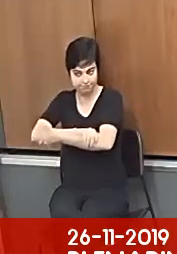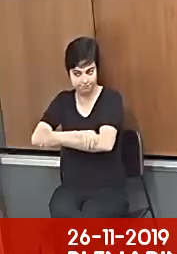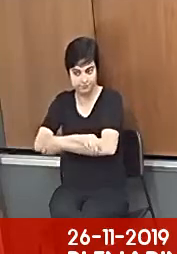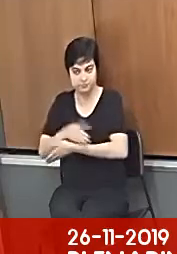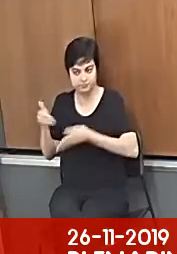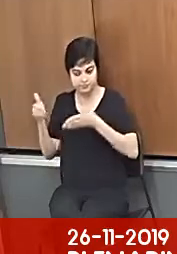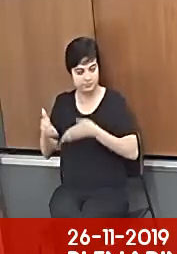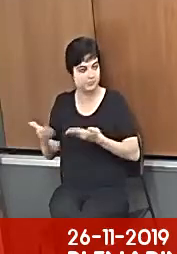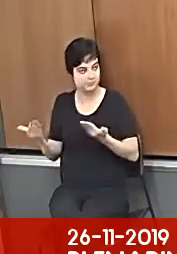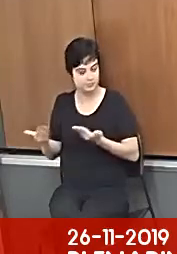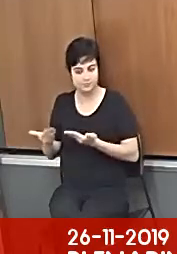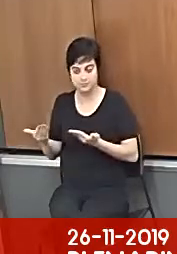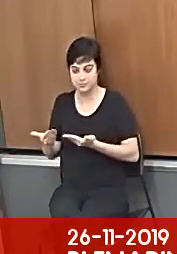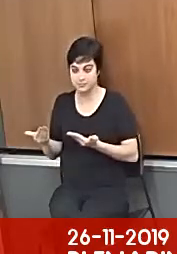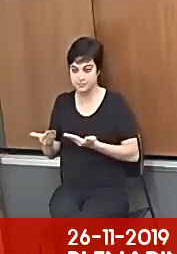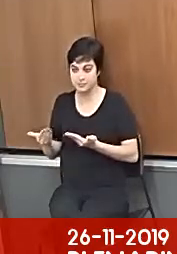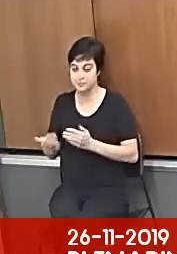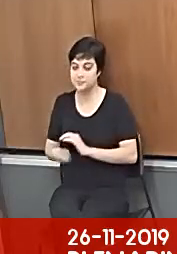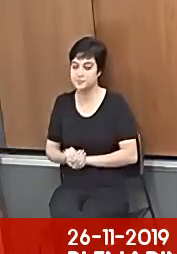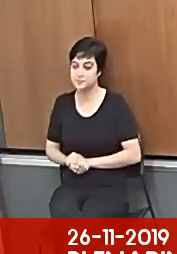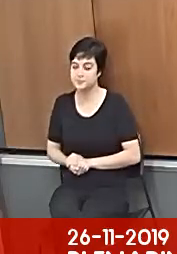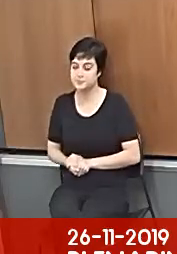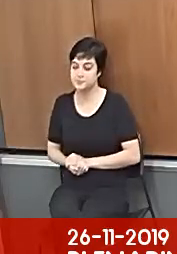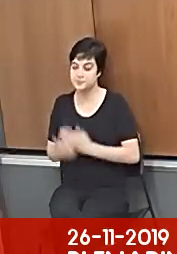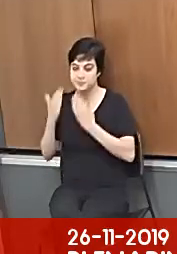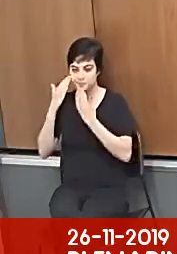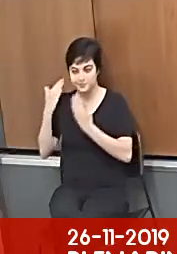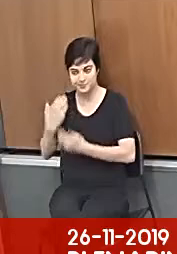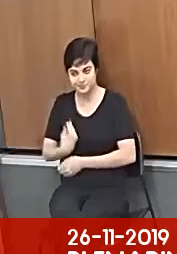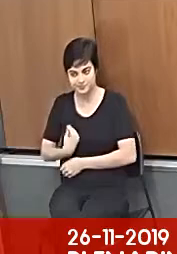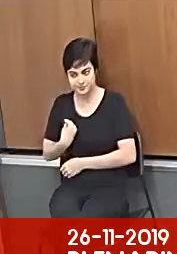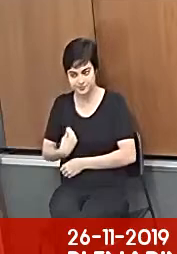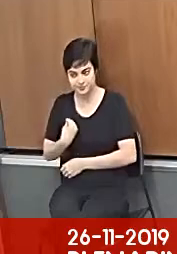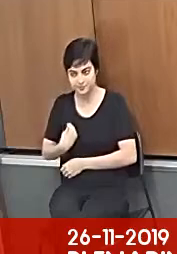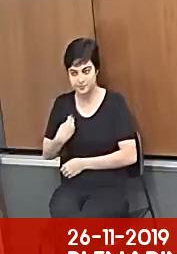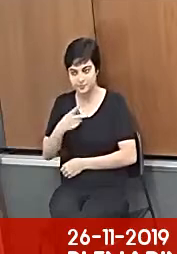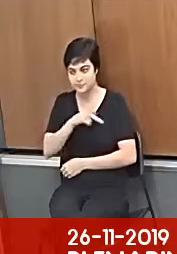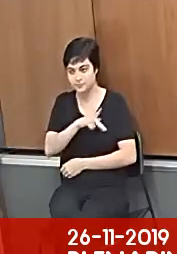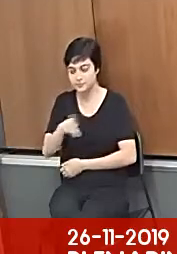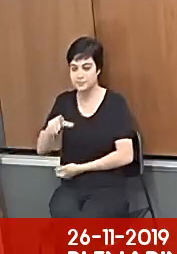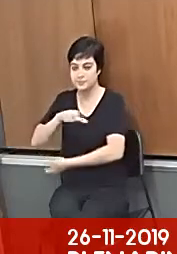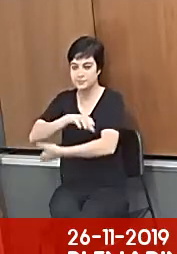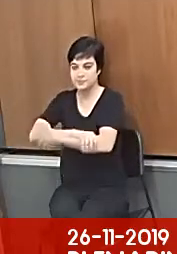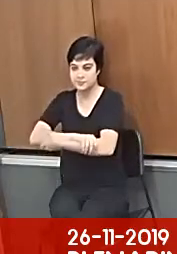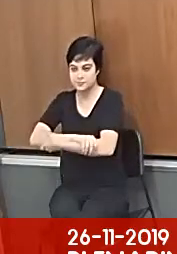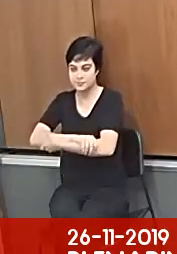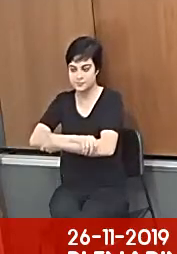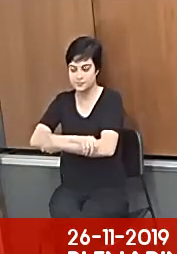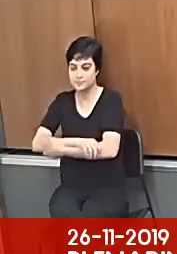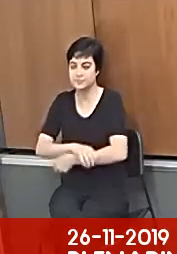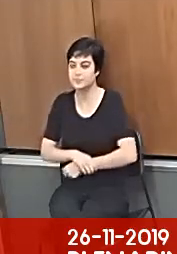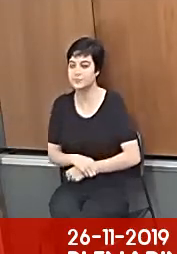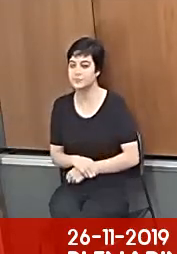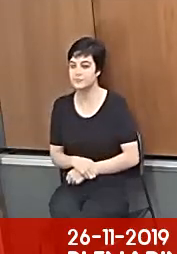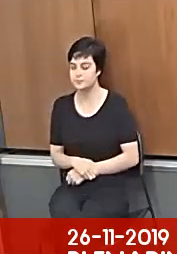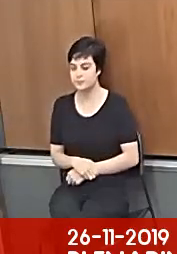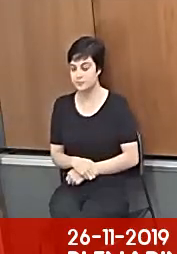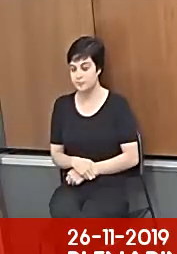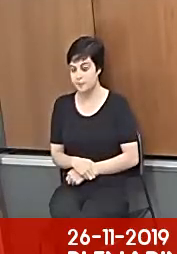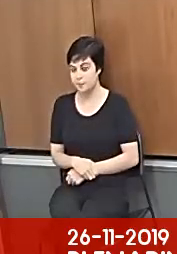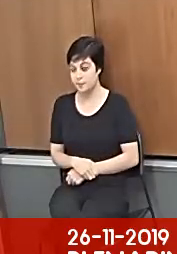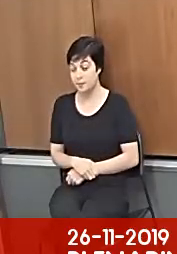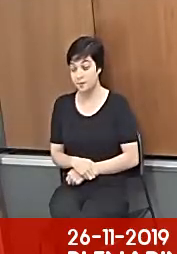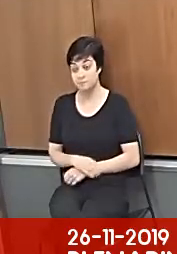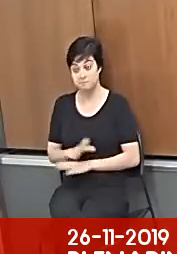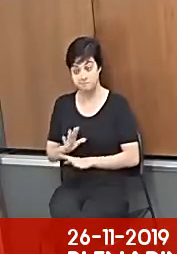acaba de chegar no, na audiência pública. Muito obrigado, nosso presidente da ASMIG. E daqui a pouquinho também vai